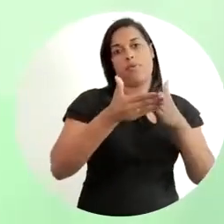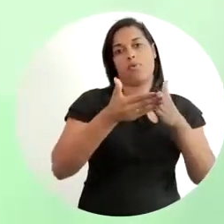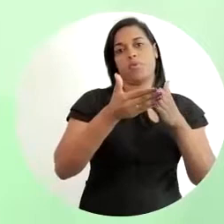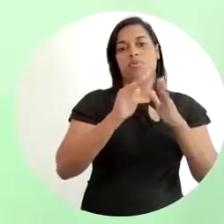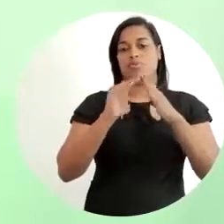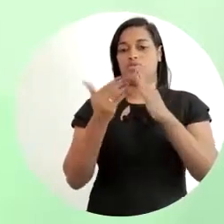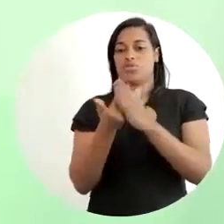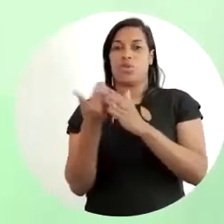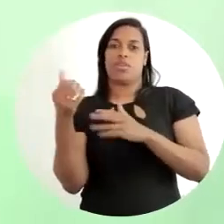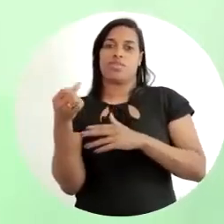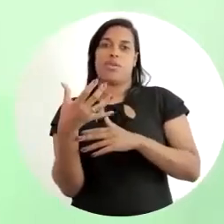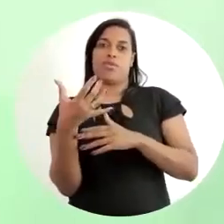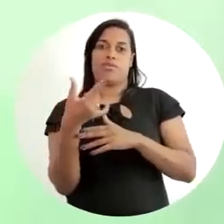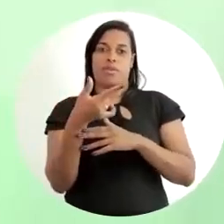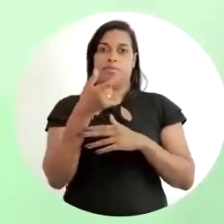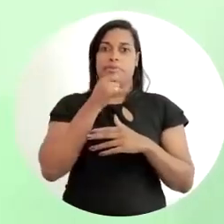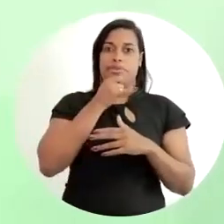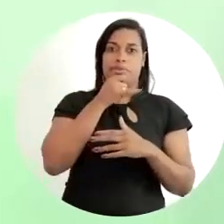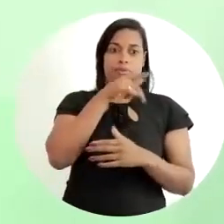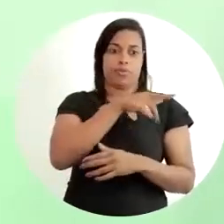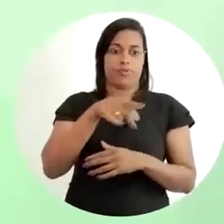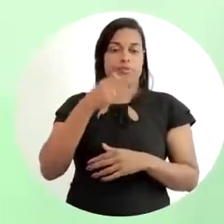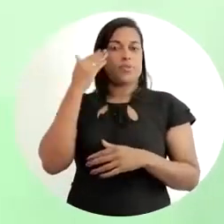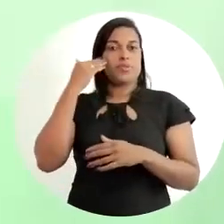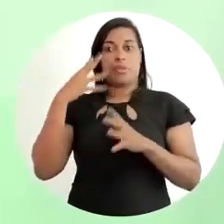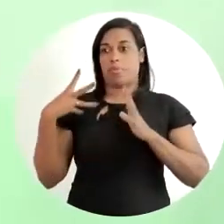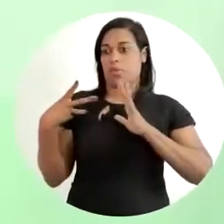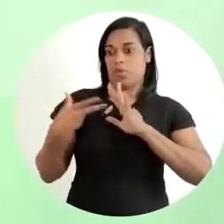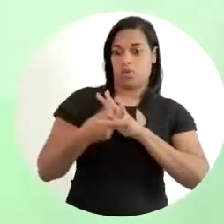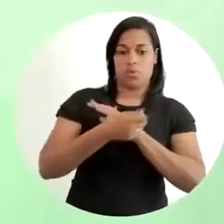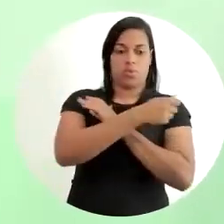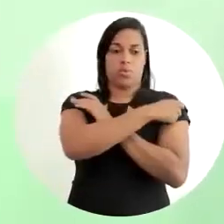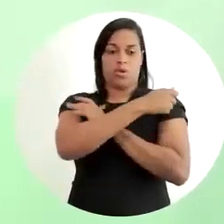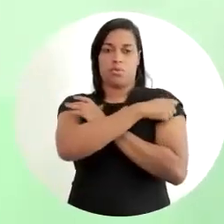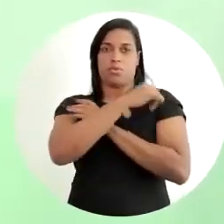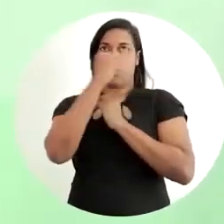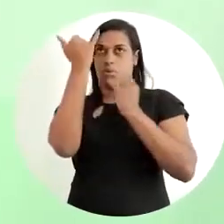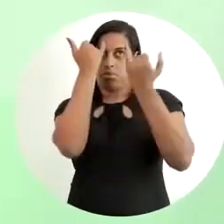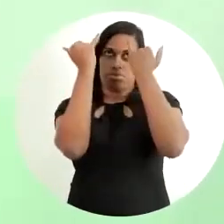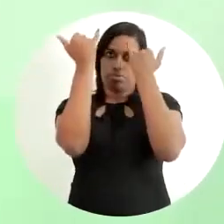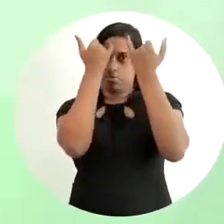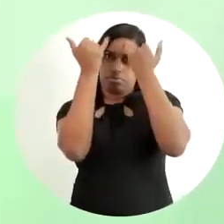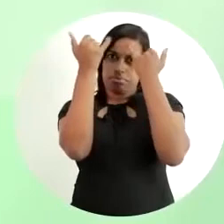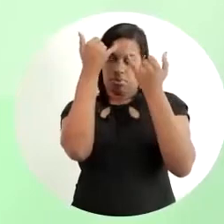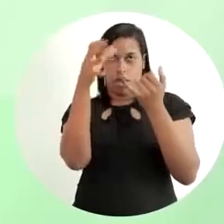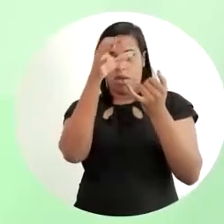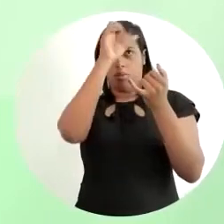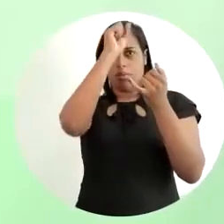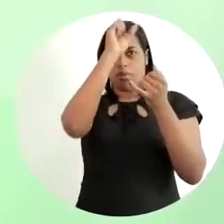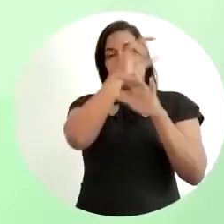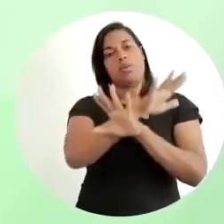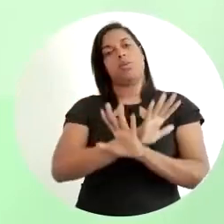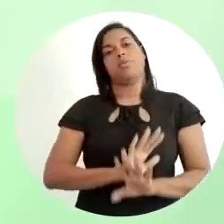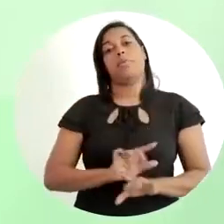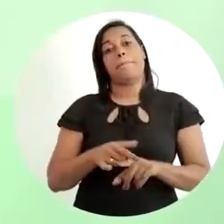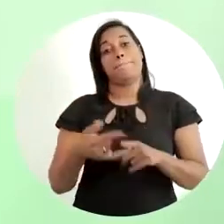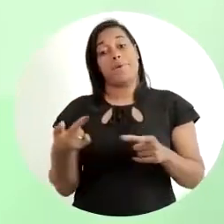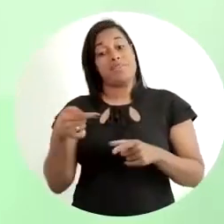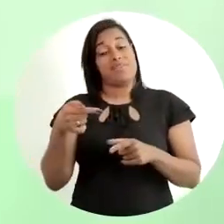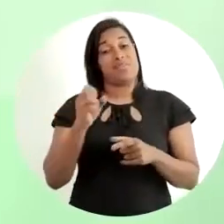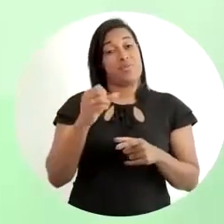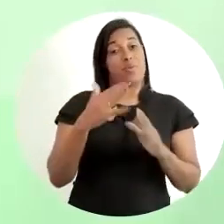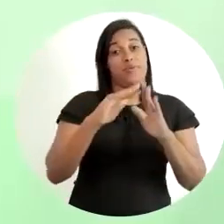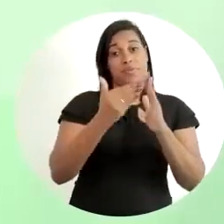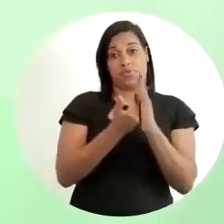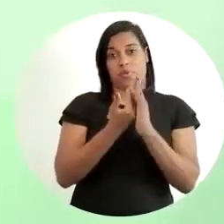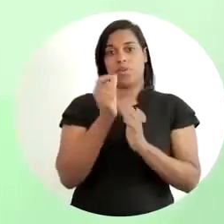escola tradicional, onde o professor sabe de tudo e o aluno simplesmente é depositário de informação.